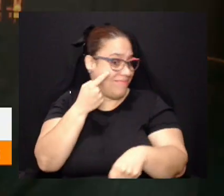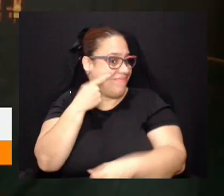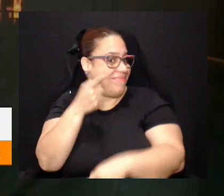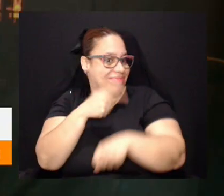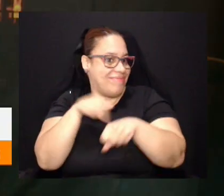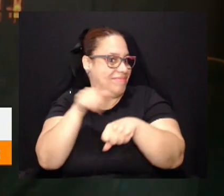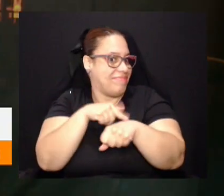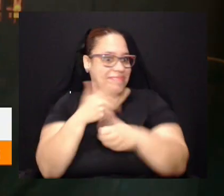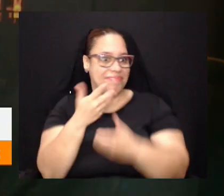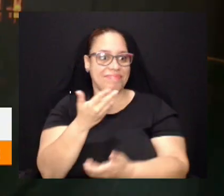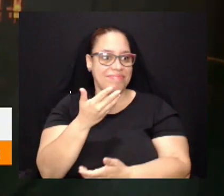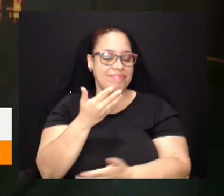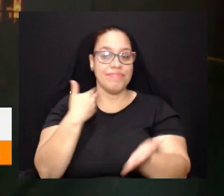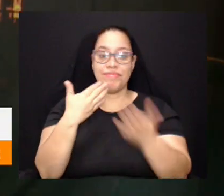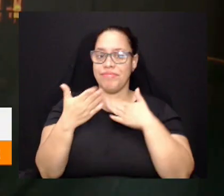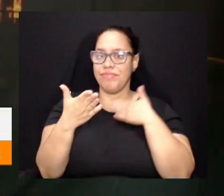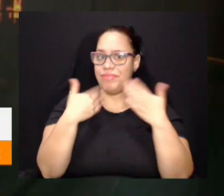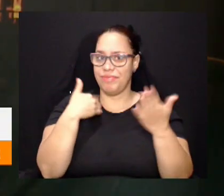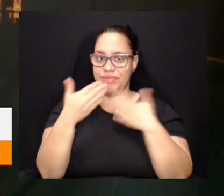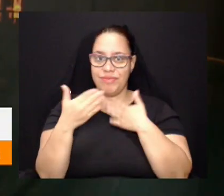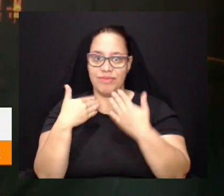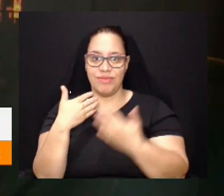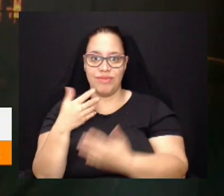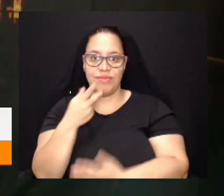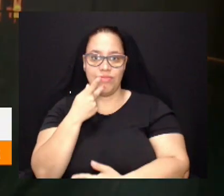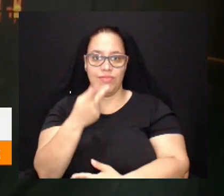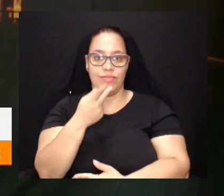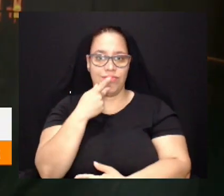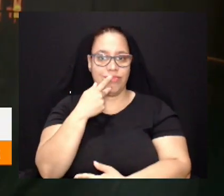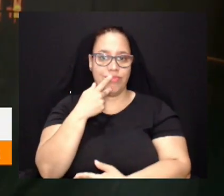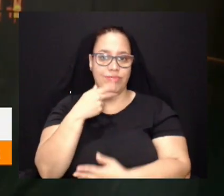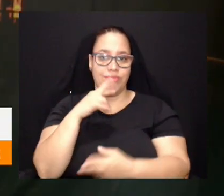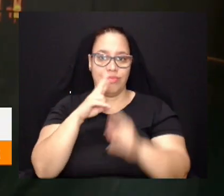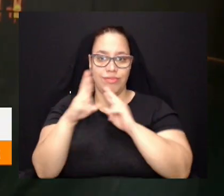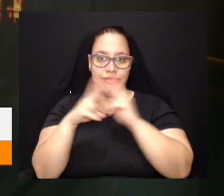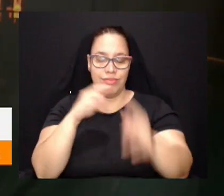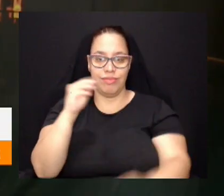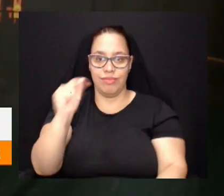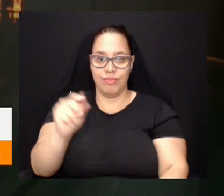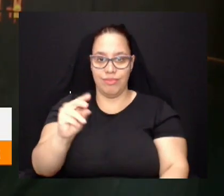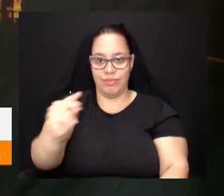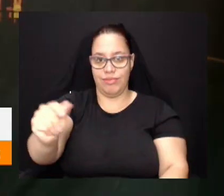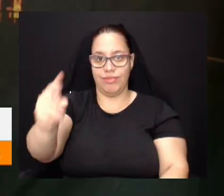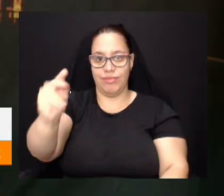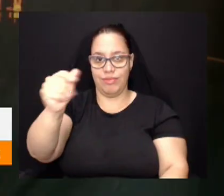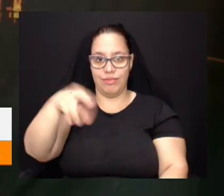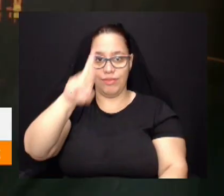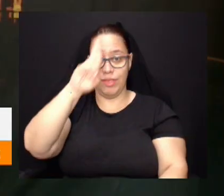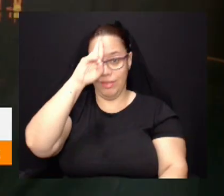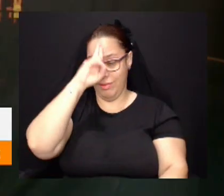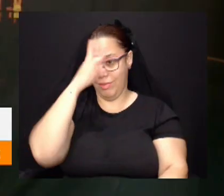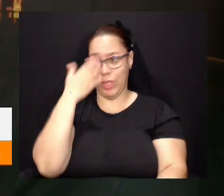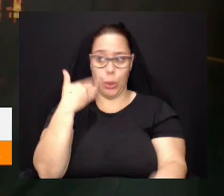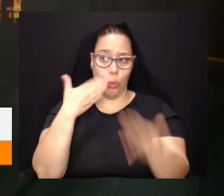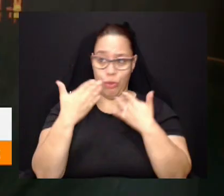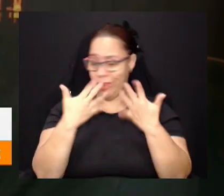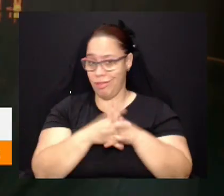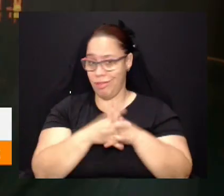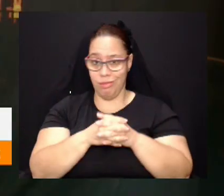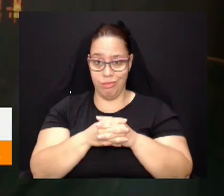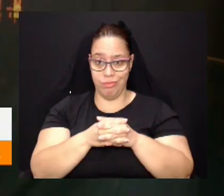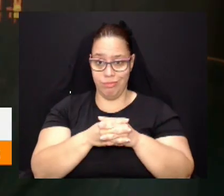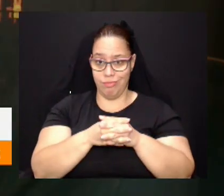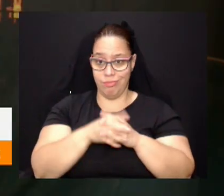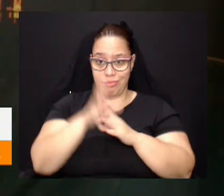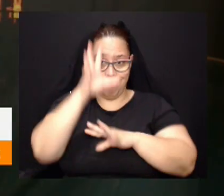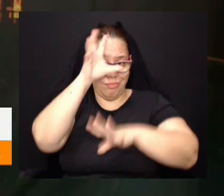vai conversando. E quando a gente fala de relacionamento, gente, ó, podemos ficar aqui até meio-dia conversando sobre isso e aprendendo